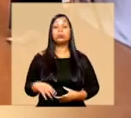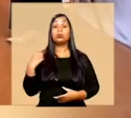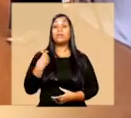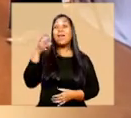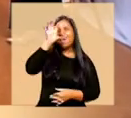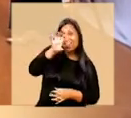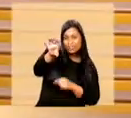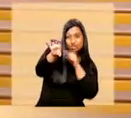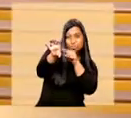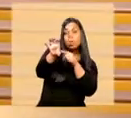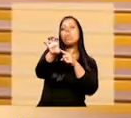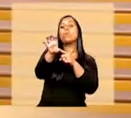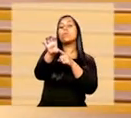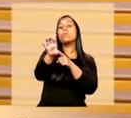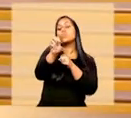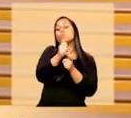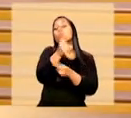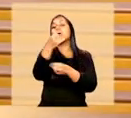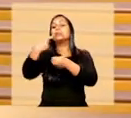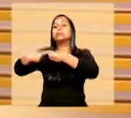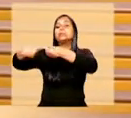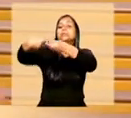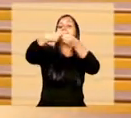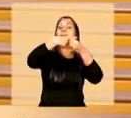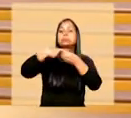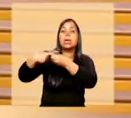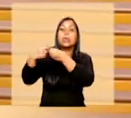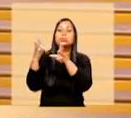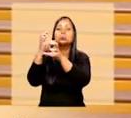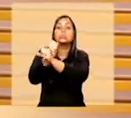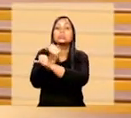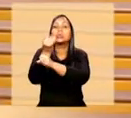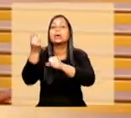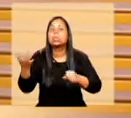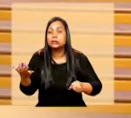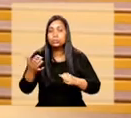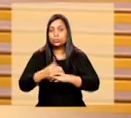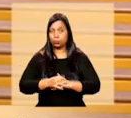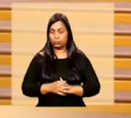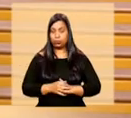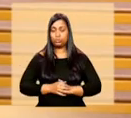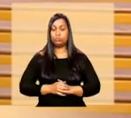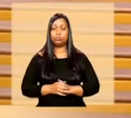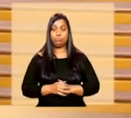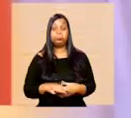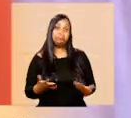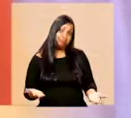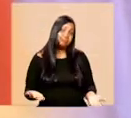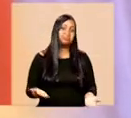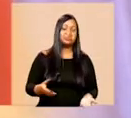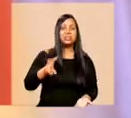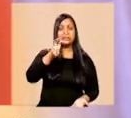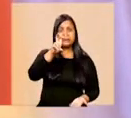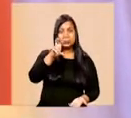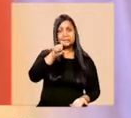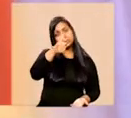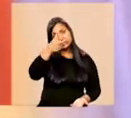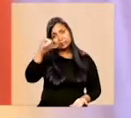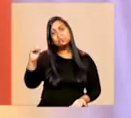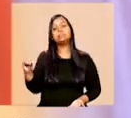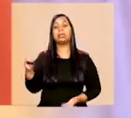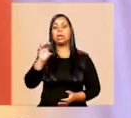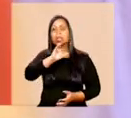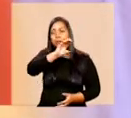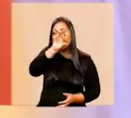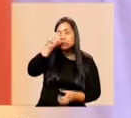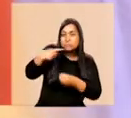em região, Regiane, a gente está falando aí de quantos municípios, pensando no HB, né? No que ele abarca ali. Tá, ele tem mais de 100 municípios dentro da